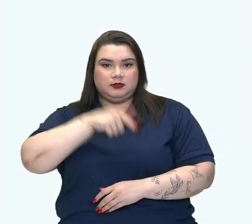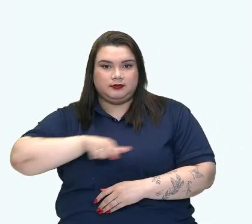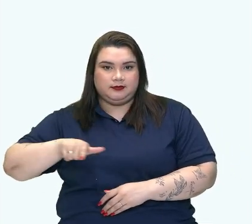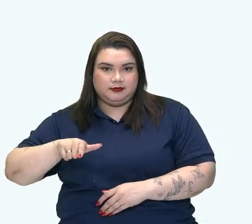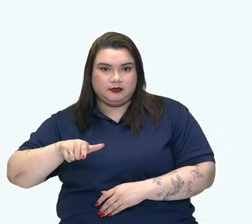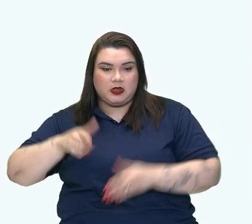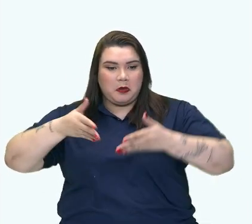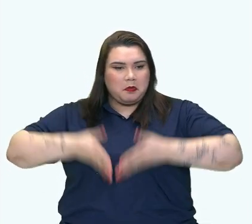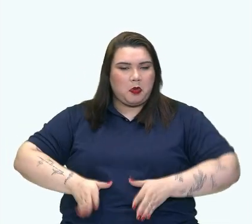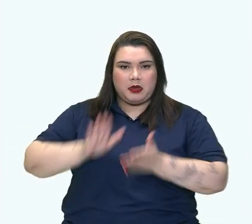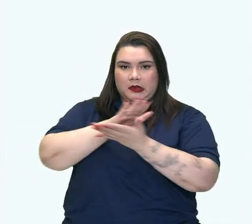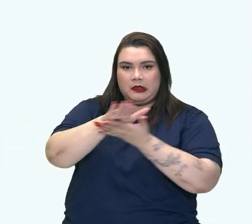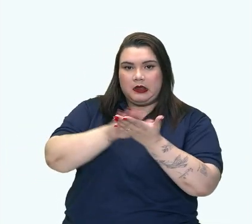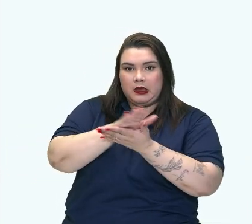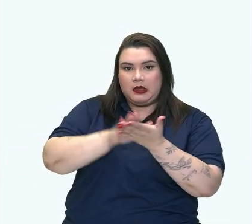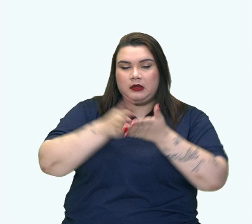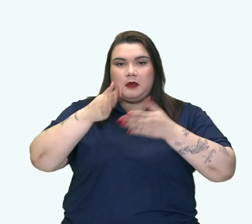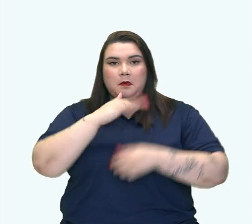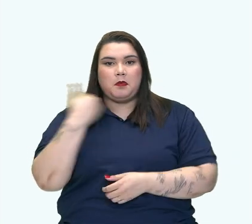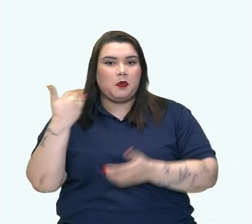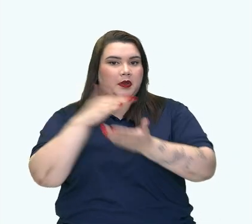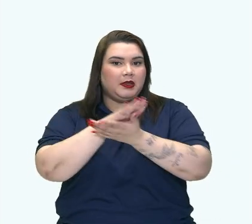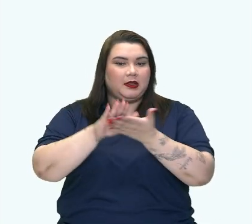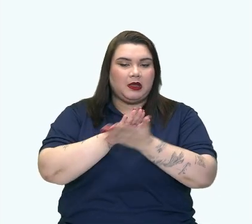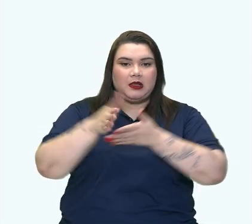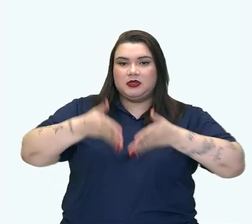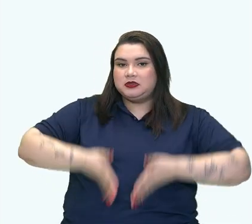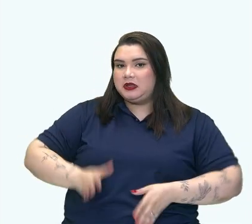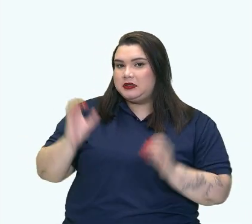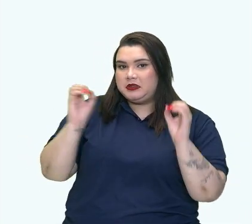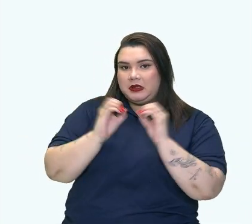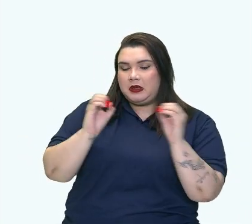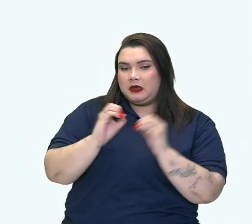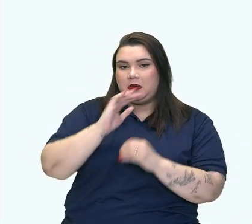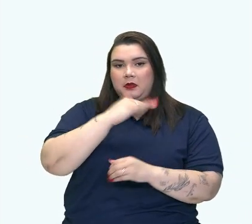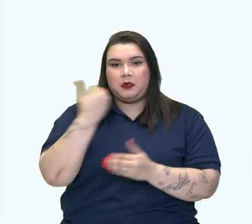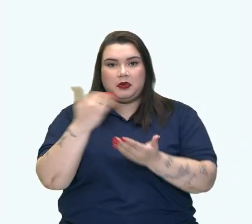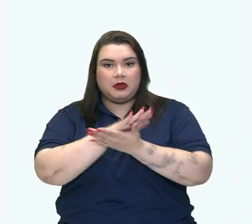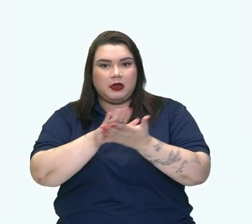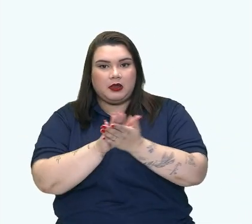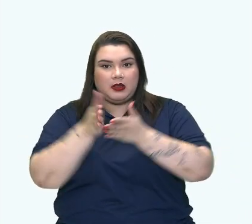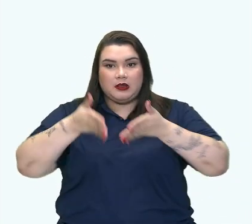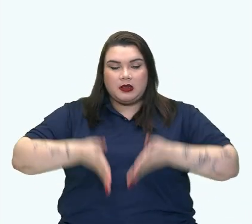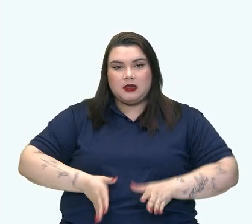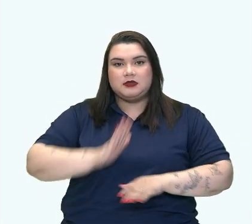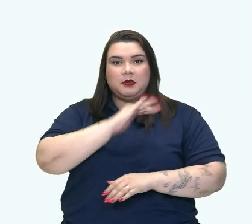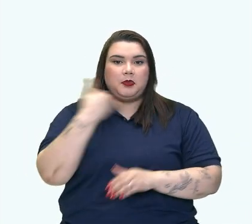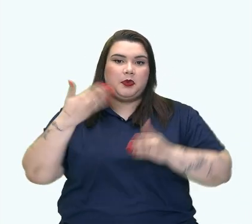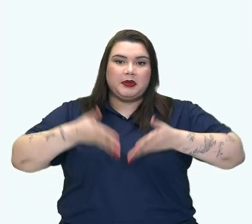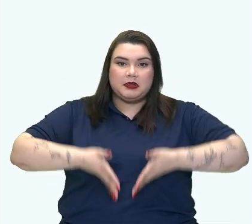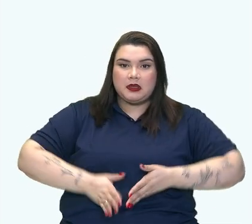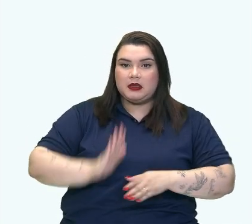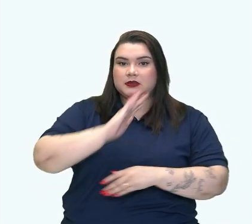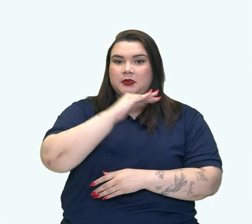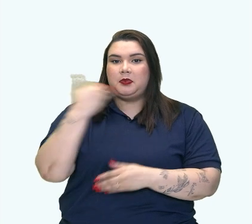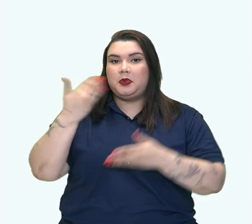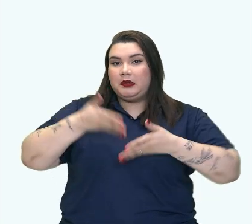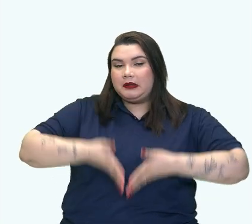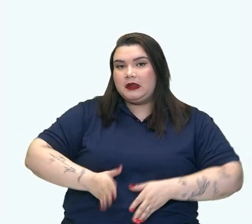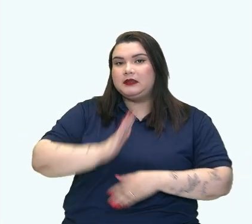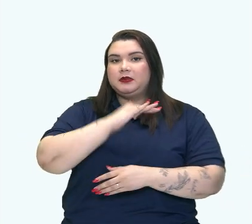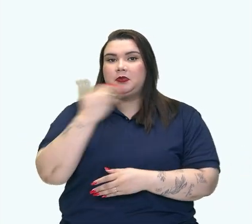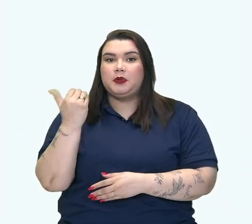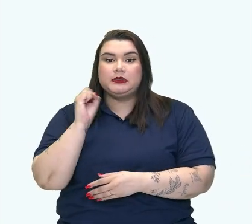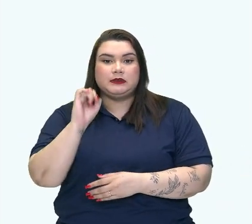desmorre, desnasce, desmorre, desnasce, desmorre. Nasce, morre, nasce, morre, nasce, morre, se. Eu